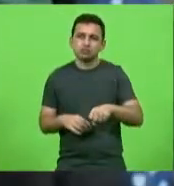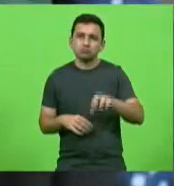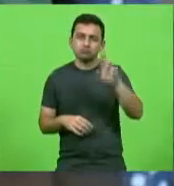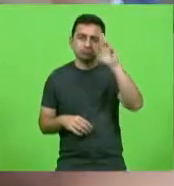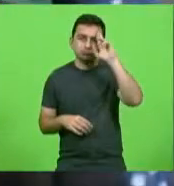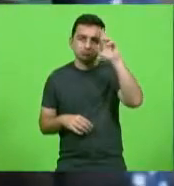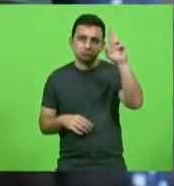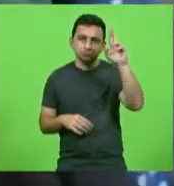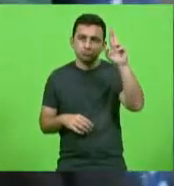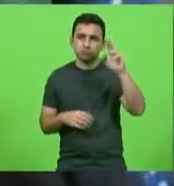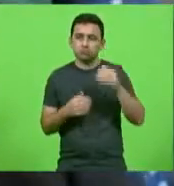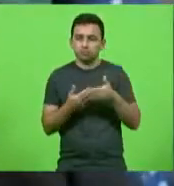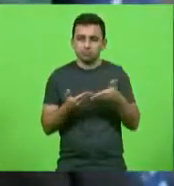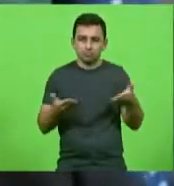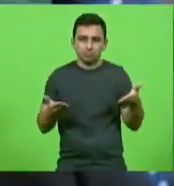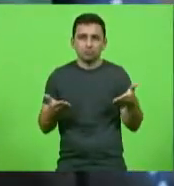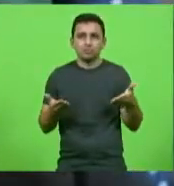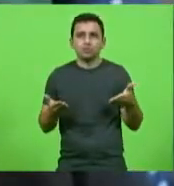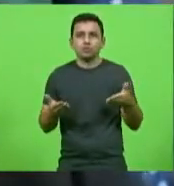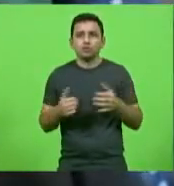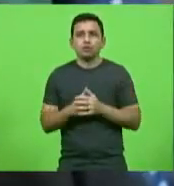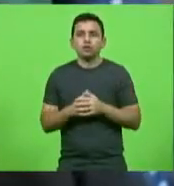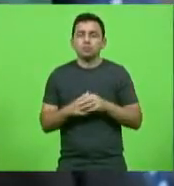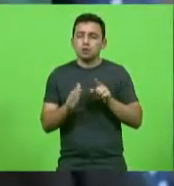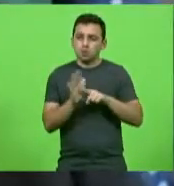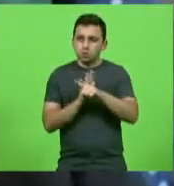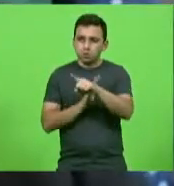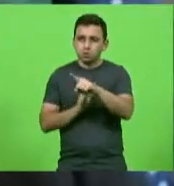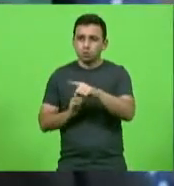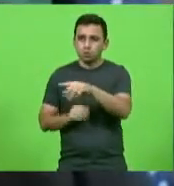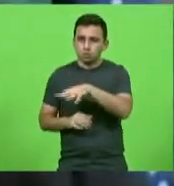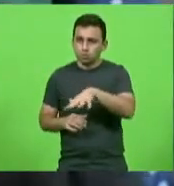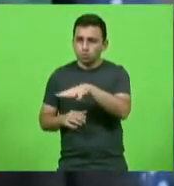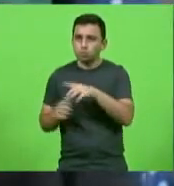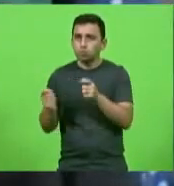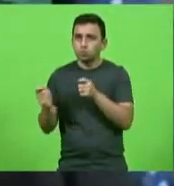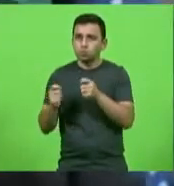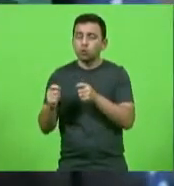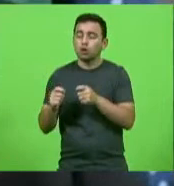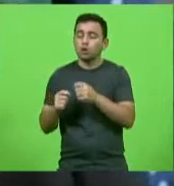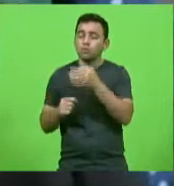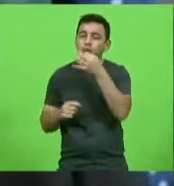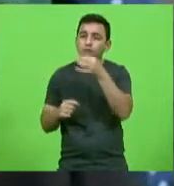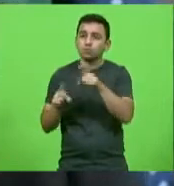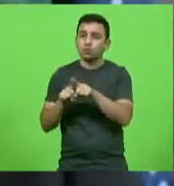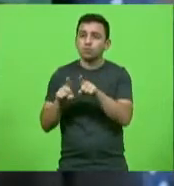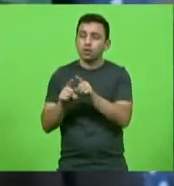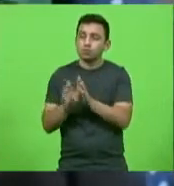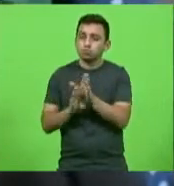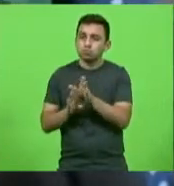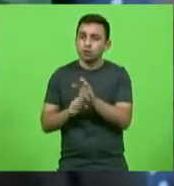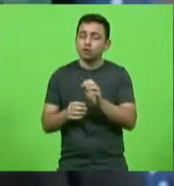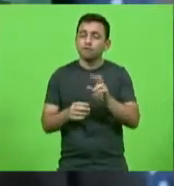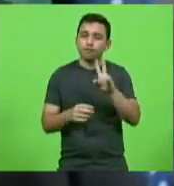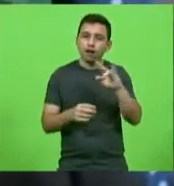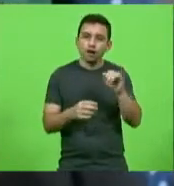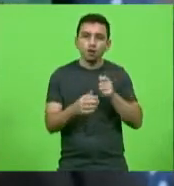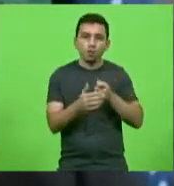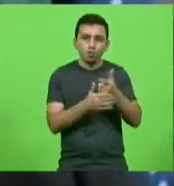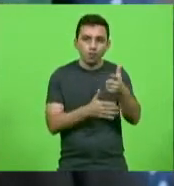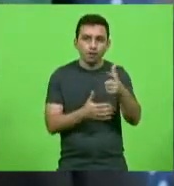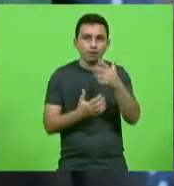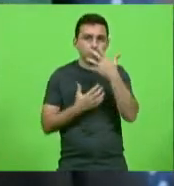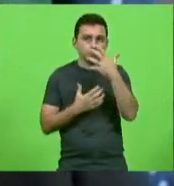Estado que consultou o órgão de controle para saber sua opinião e sua sugestão para possível compra de respiradores